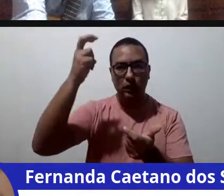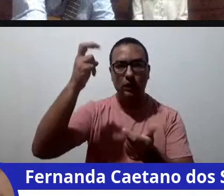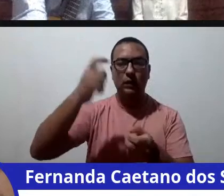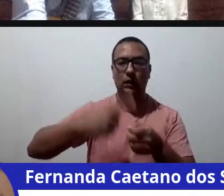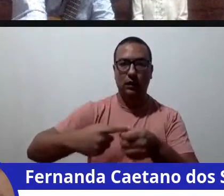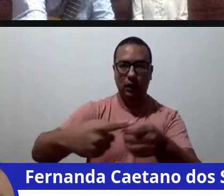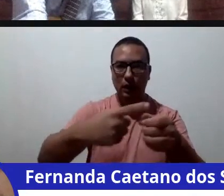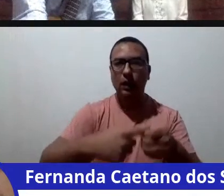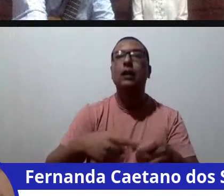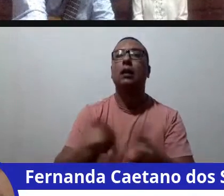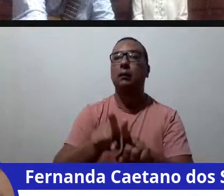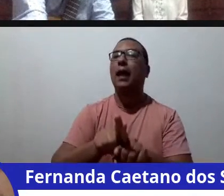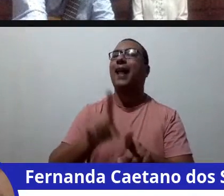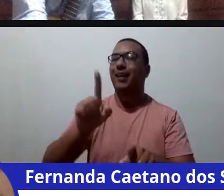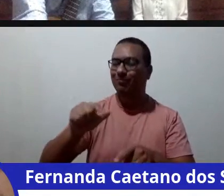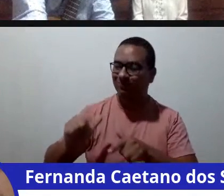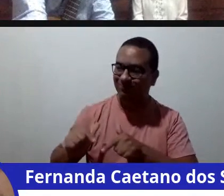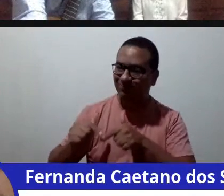grandes desafios